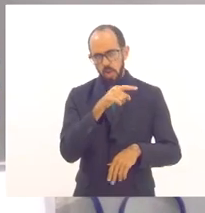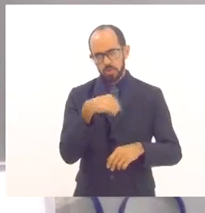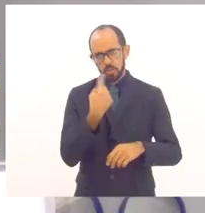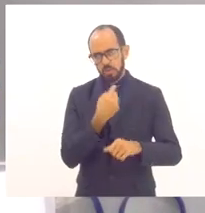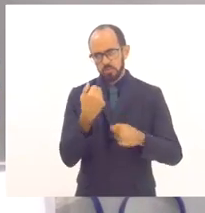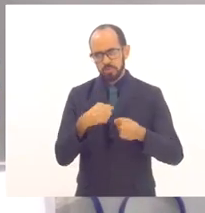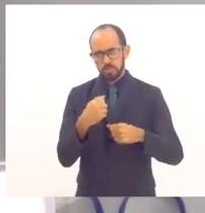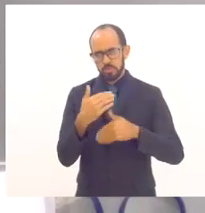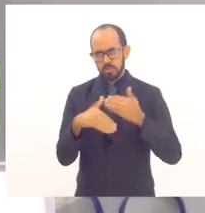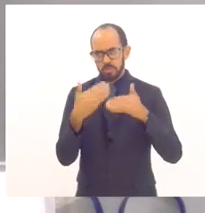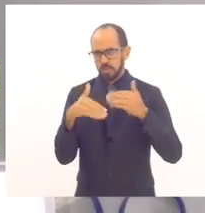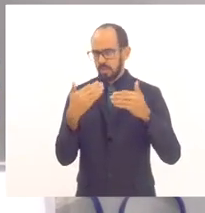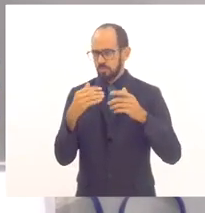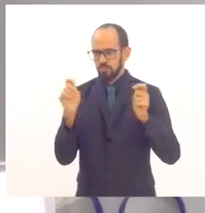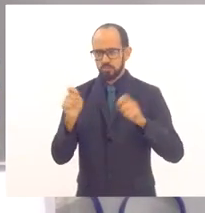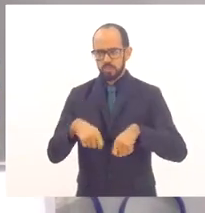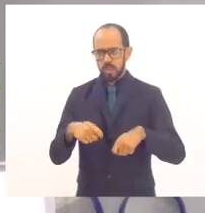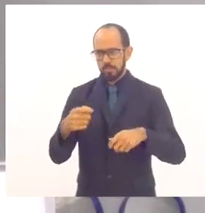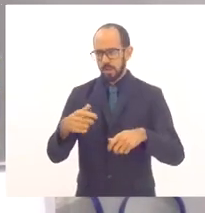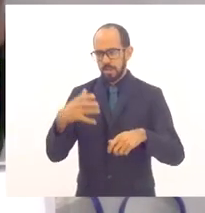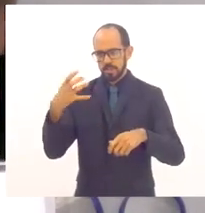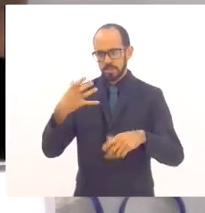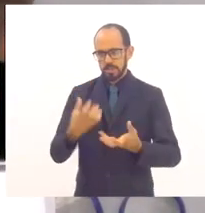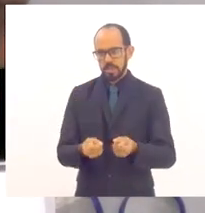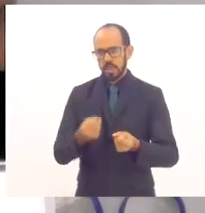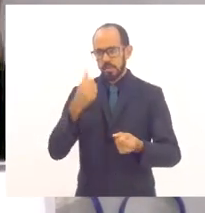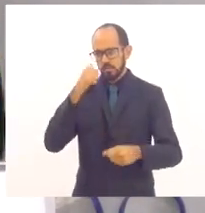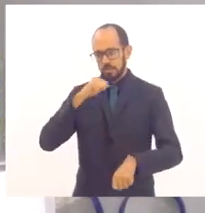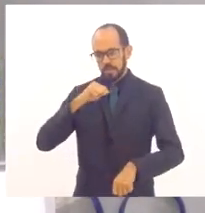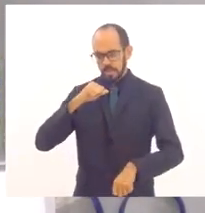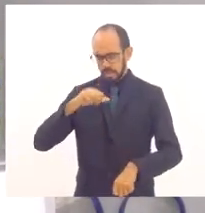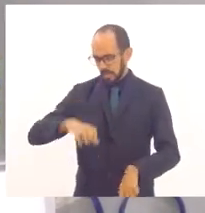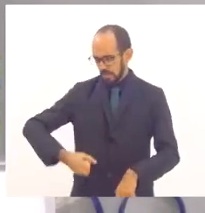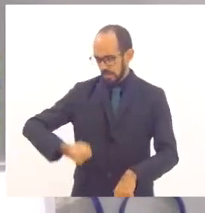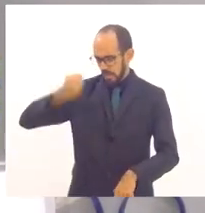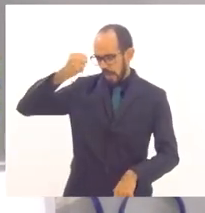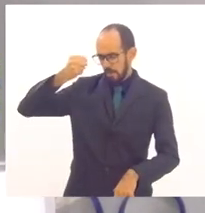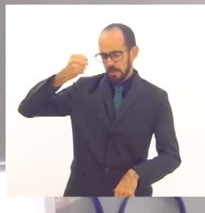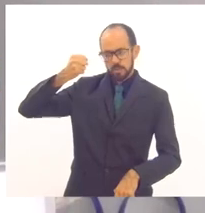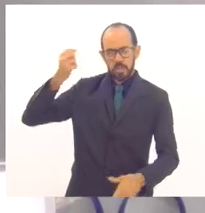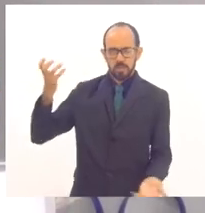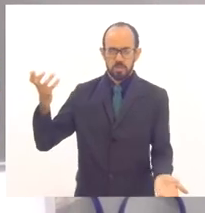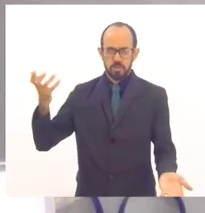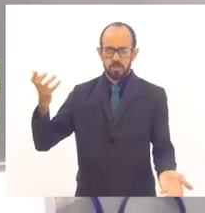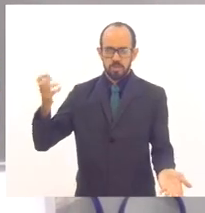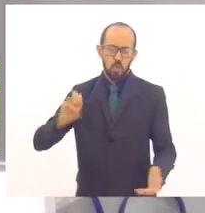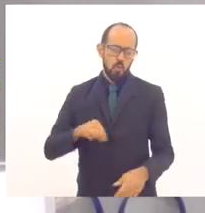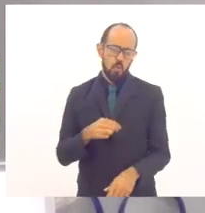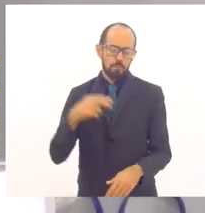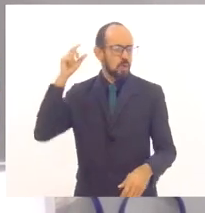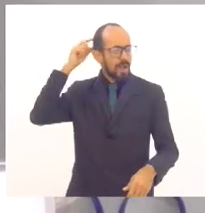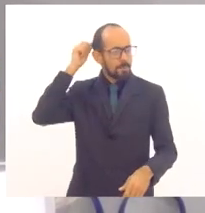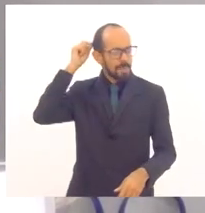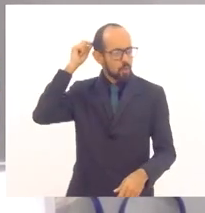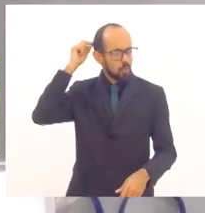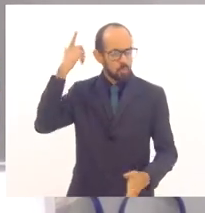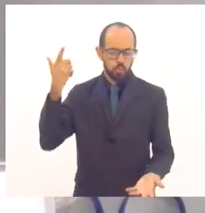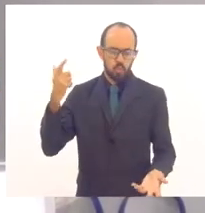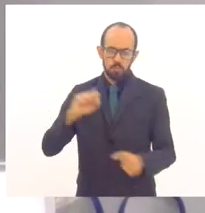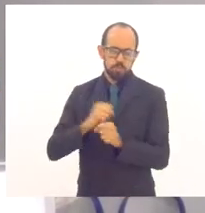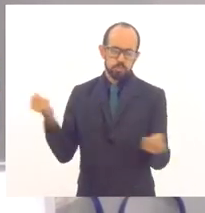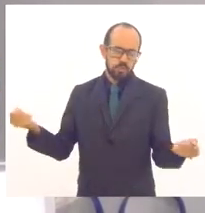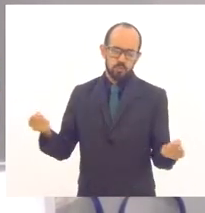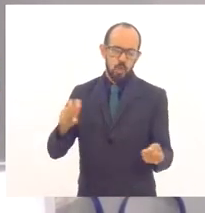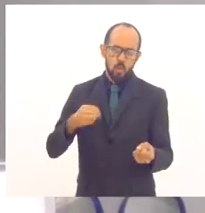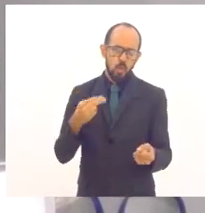avançar. A gente não pode aceitar que uma criança seja agarrada pelos cabelos. Então, estaremos aqui nessa mesa, em todas as rodas, em todas as